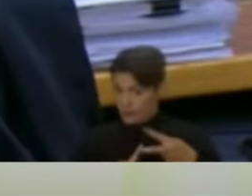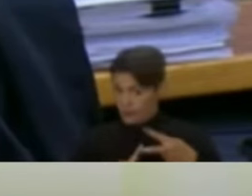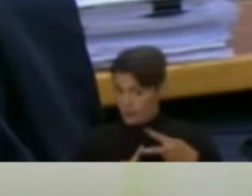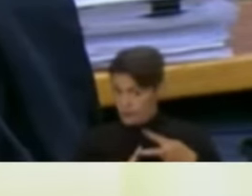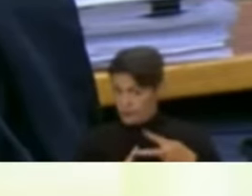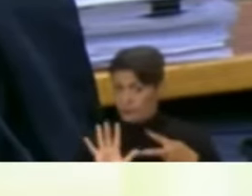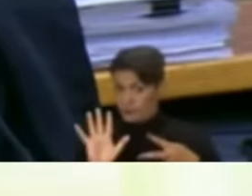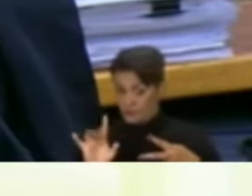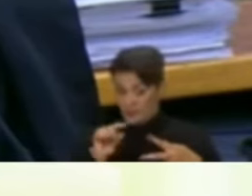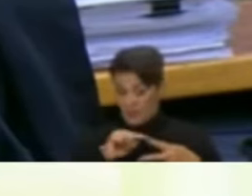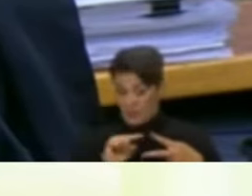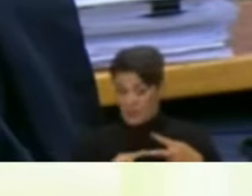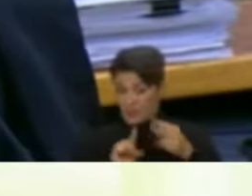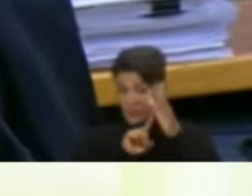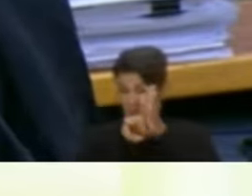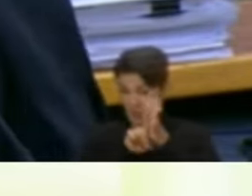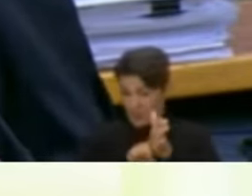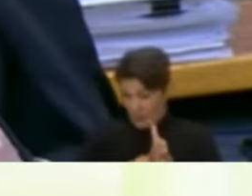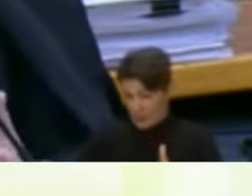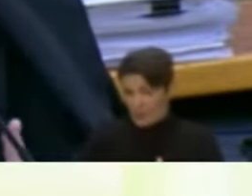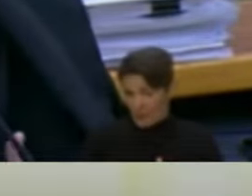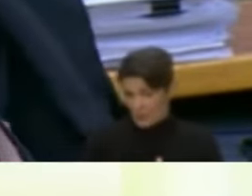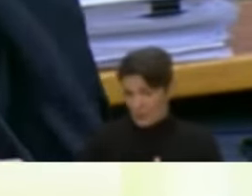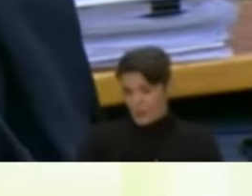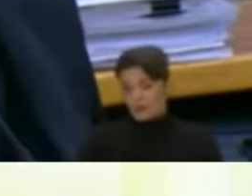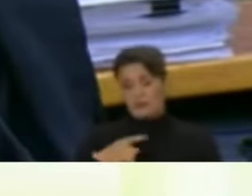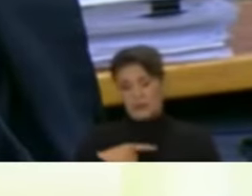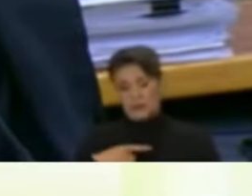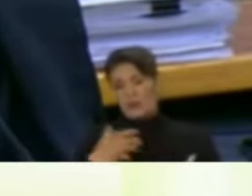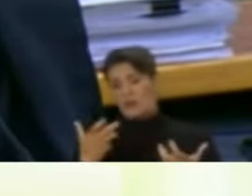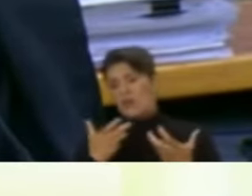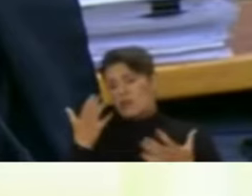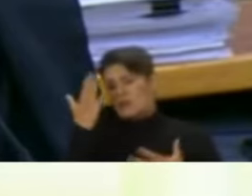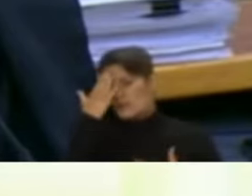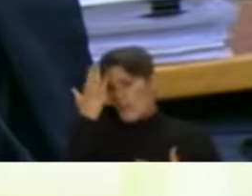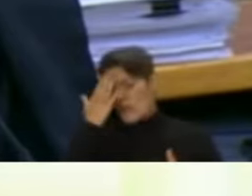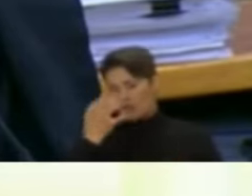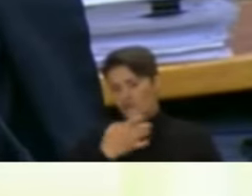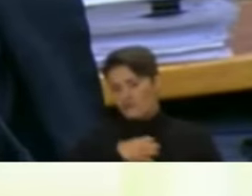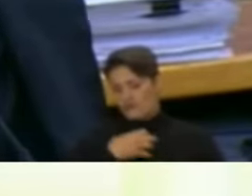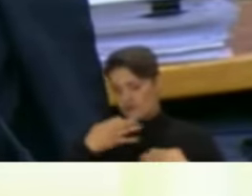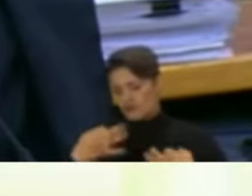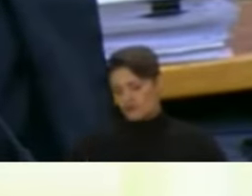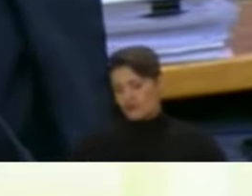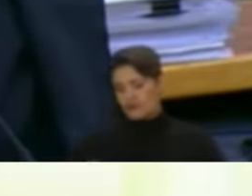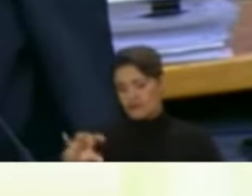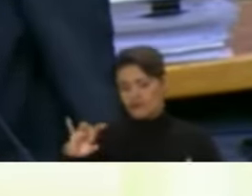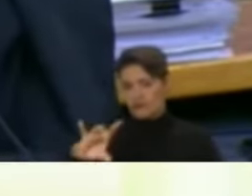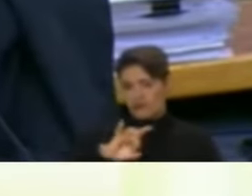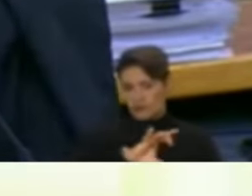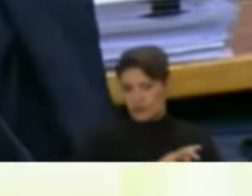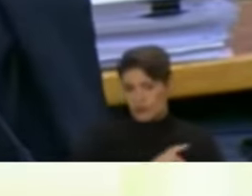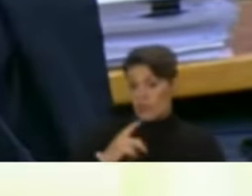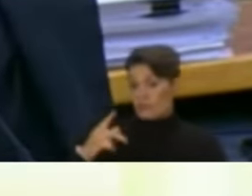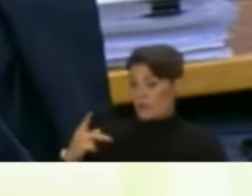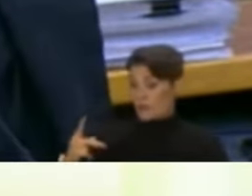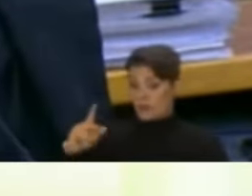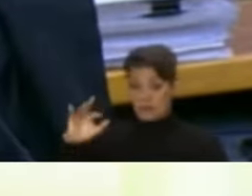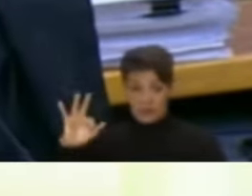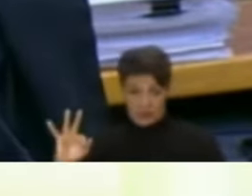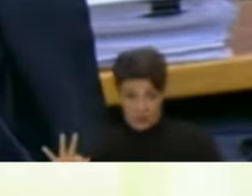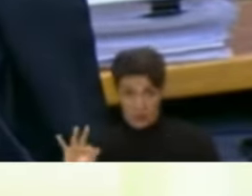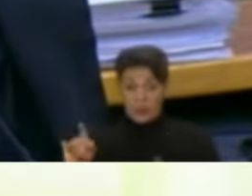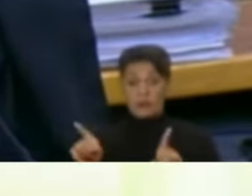Não temo. Pública analisar o material pensamento que vem deles. Denuncia Bolsonaro e outros investigados. Não duvido nada. Deve